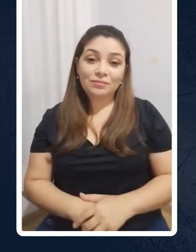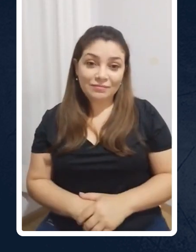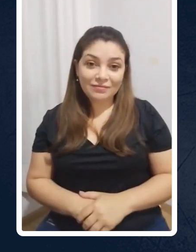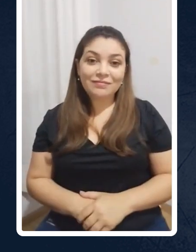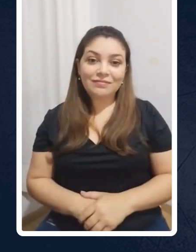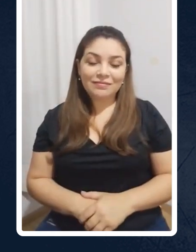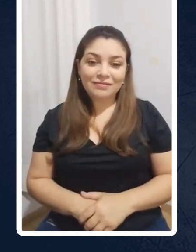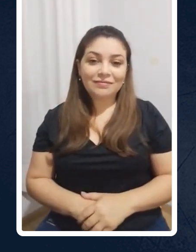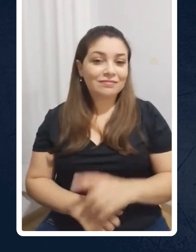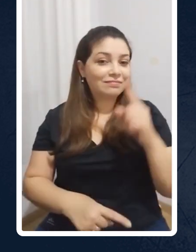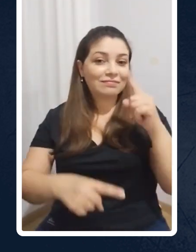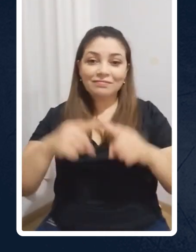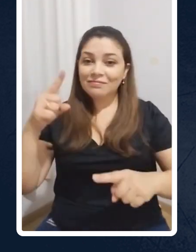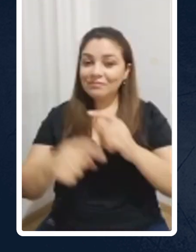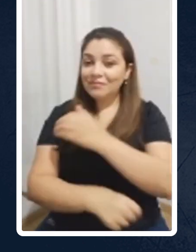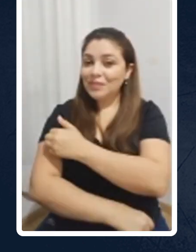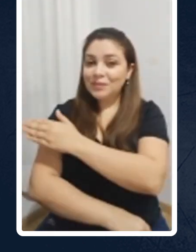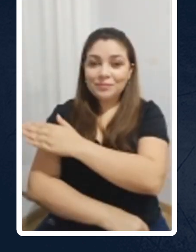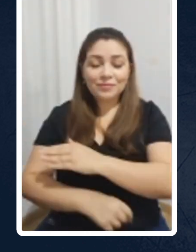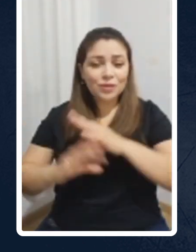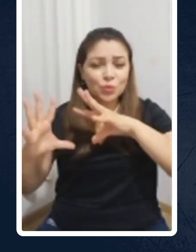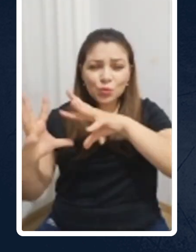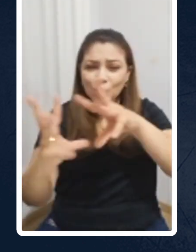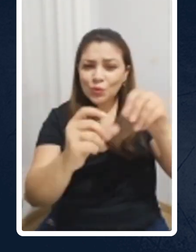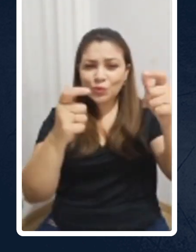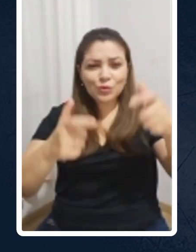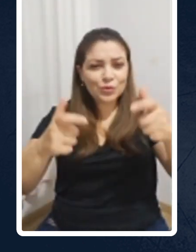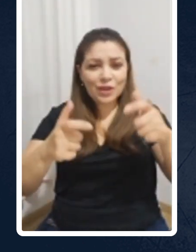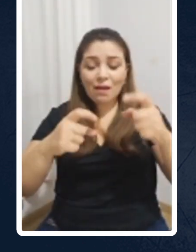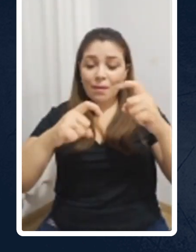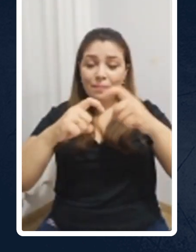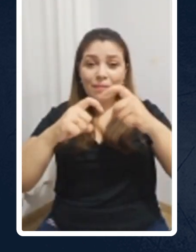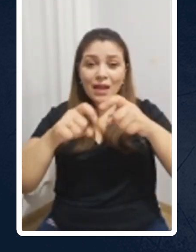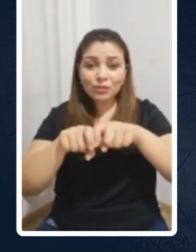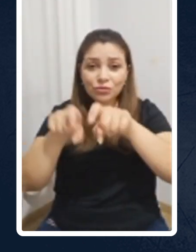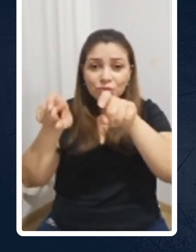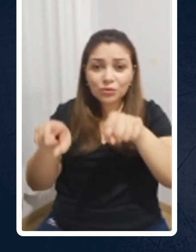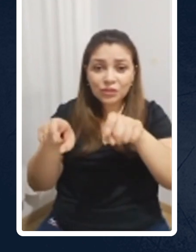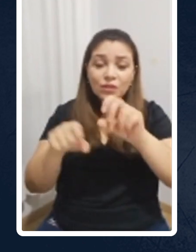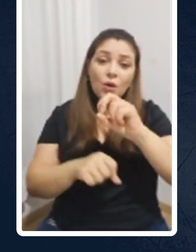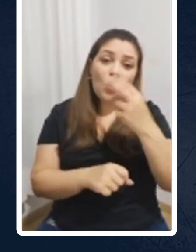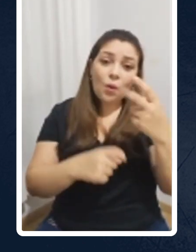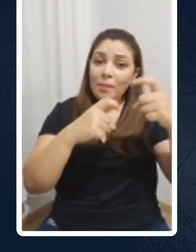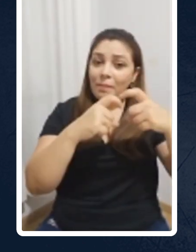no meu consultório de ginecologista ou de endócrino,